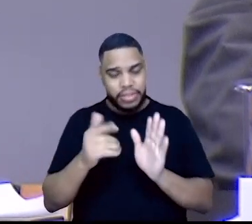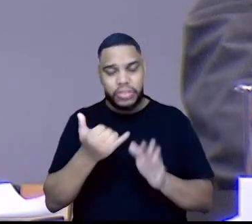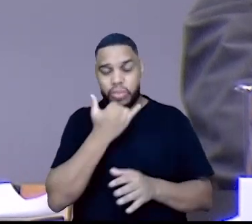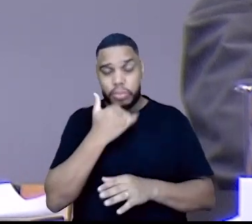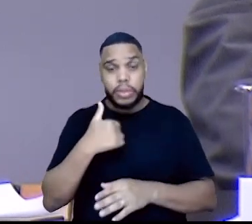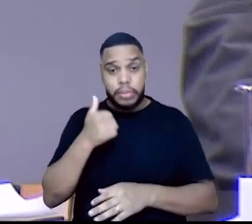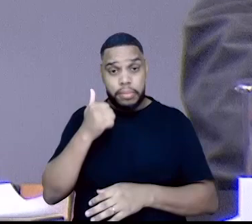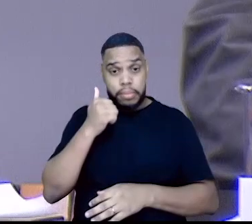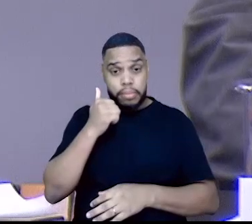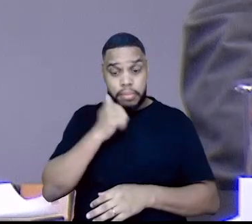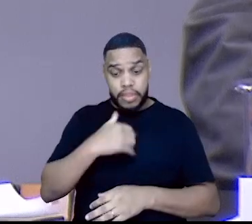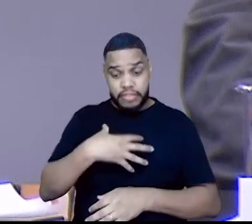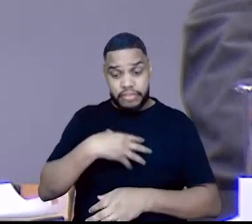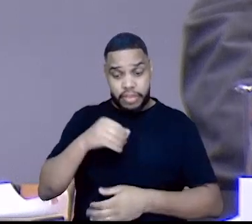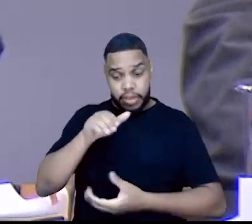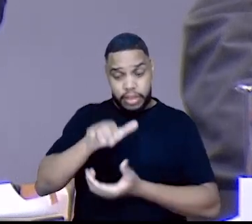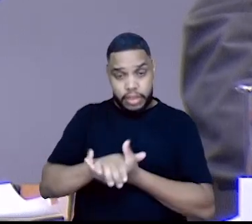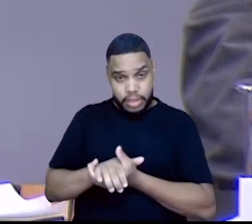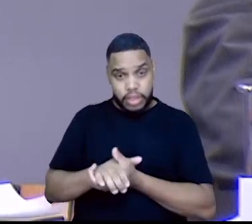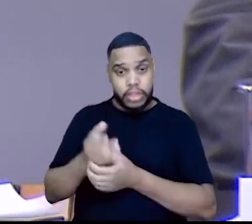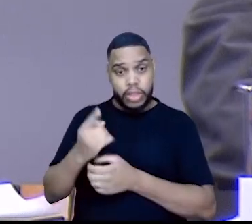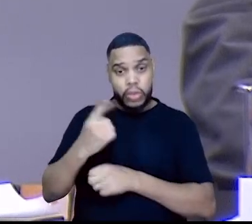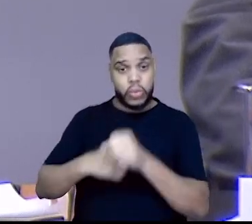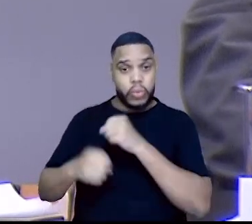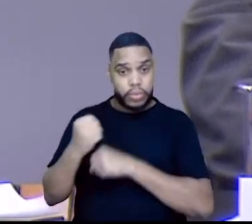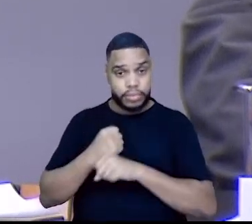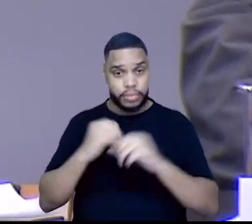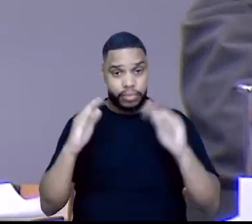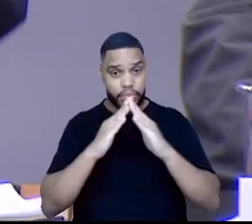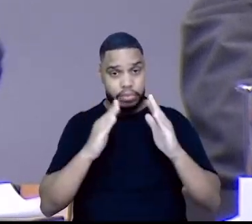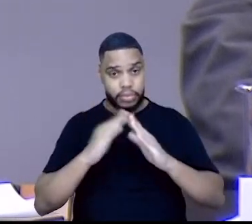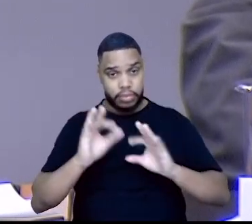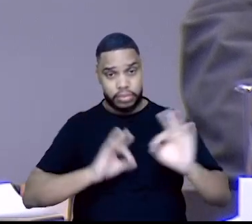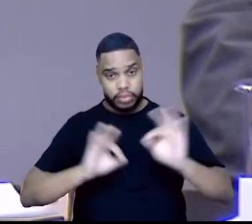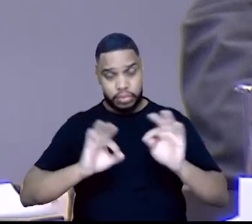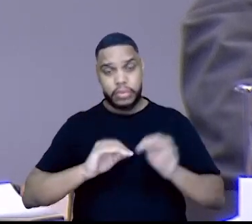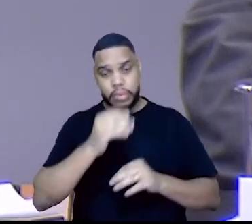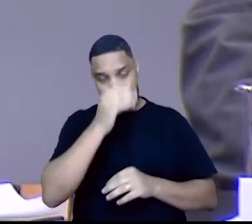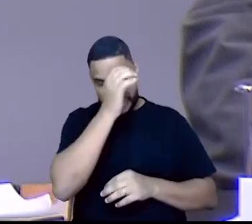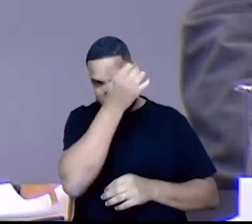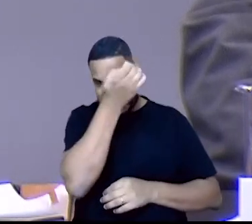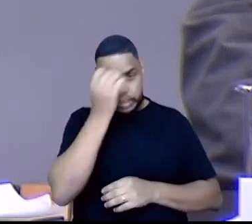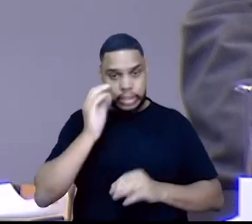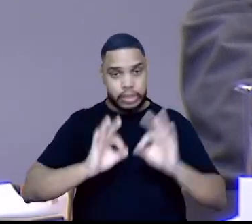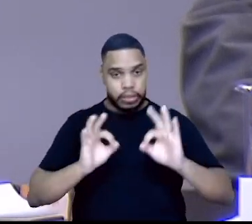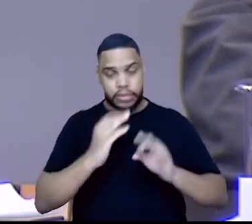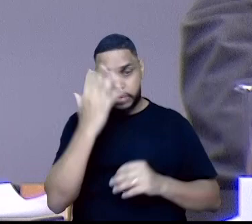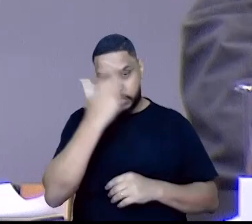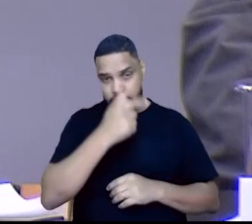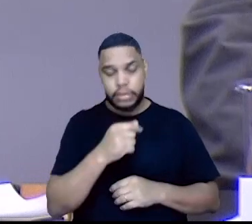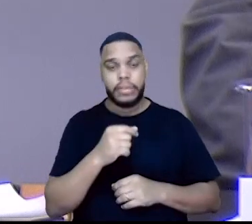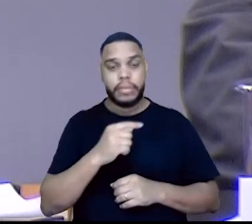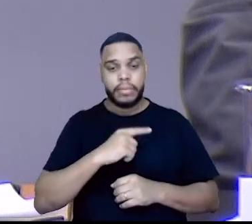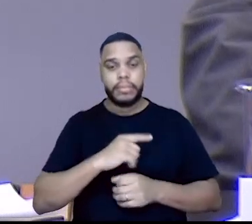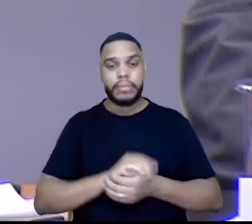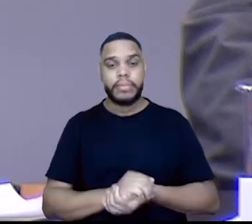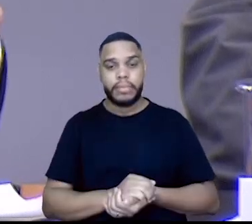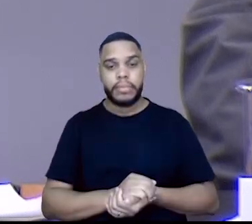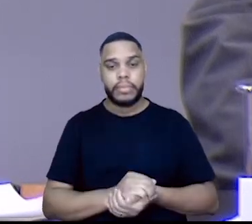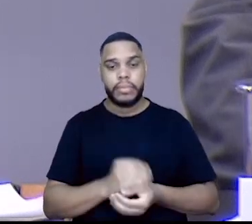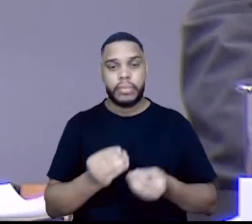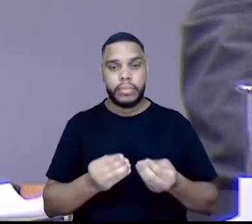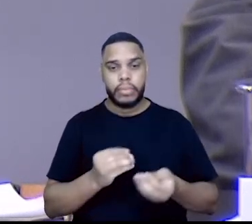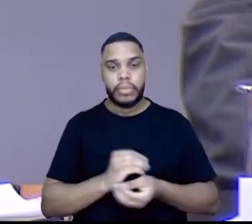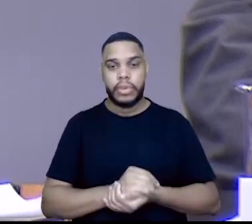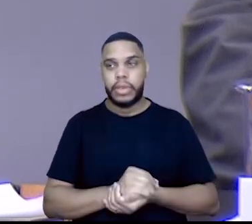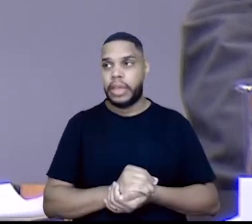1 ano e pouco atrás. Demos uma festa em casa, montamos lá um galpão, uma festa muito bonita, e a ministra Rosa Weber, que na